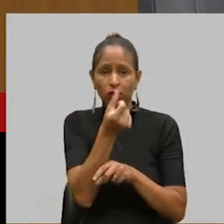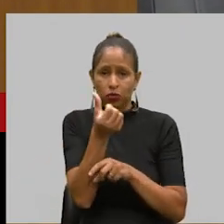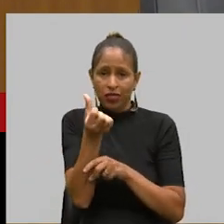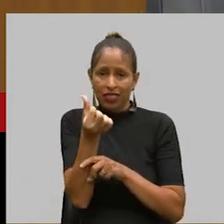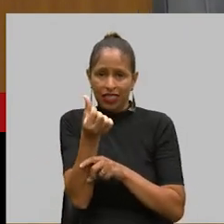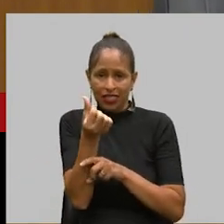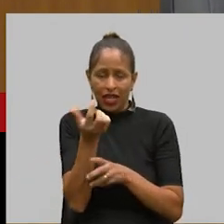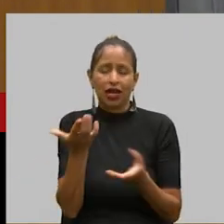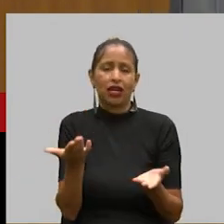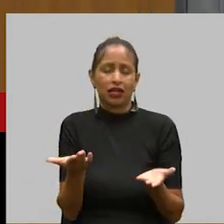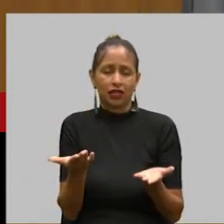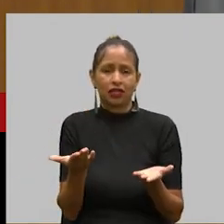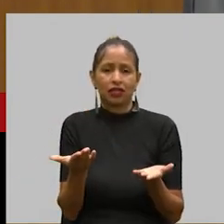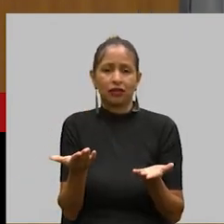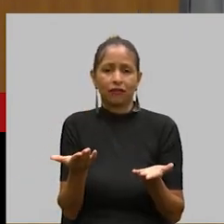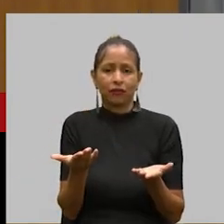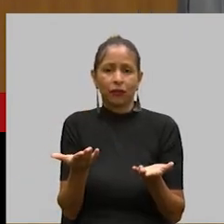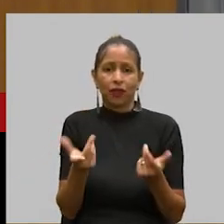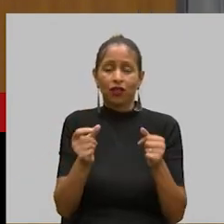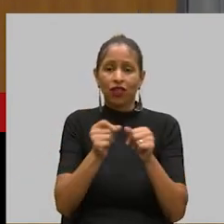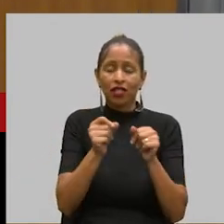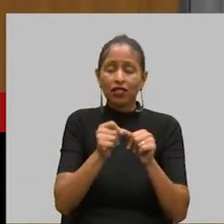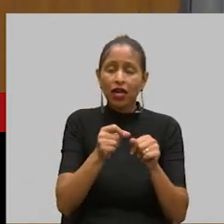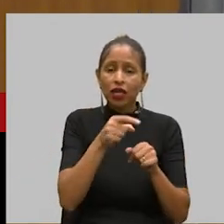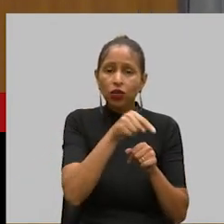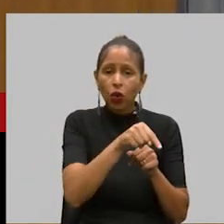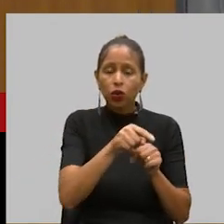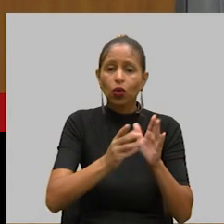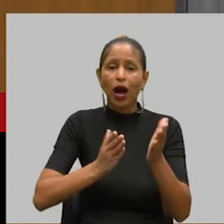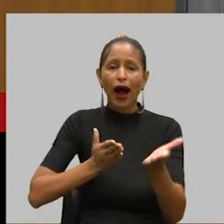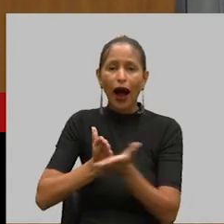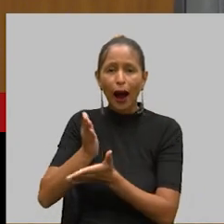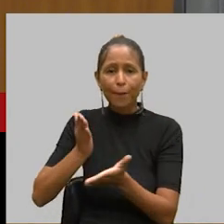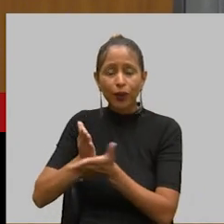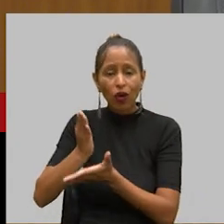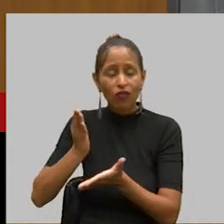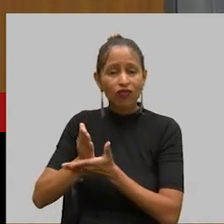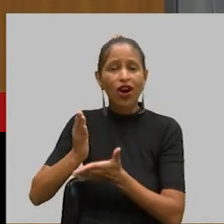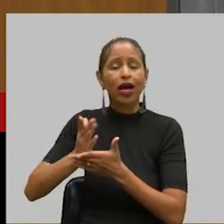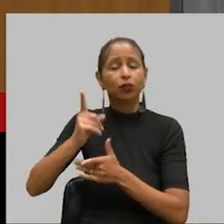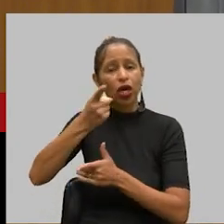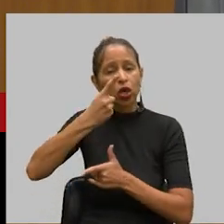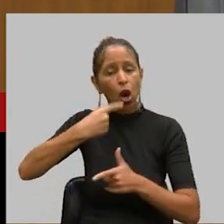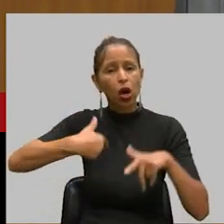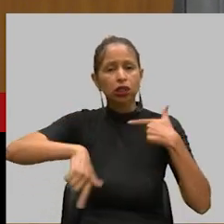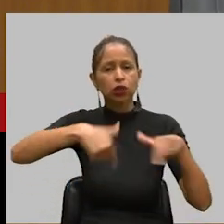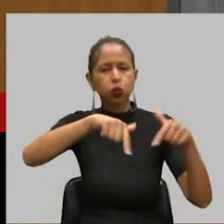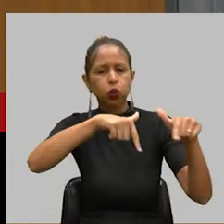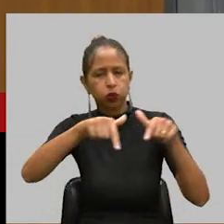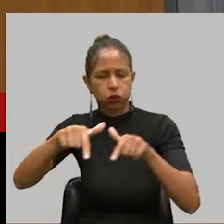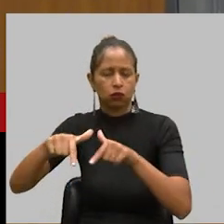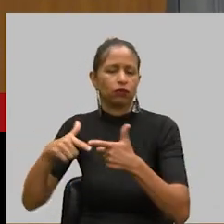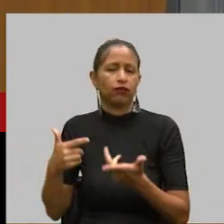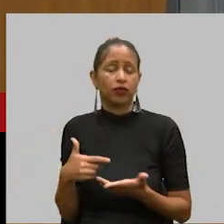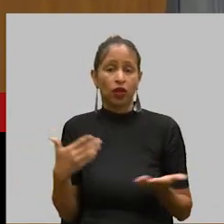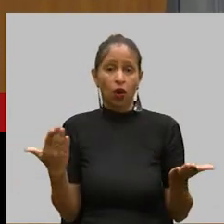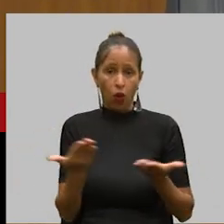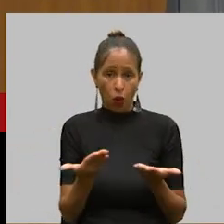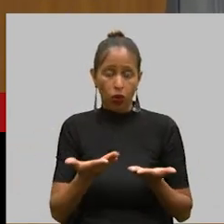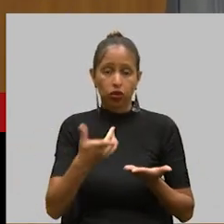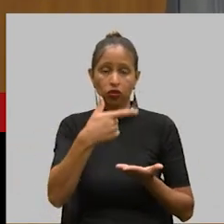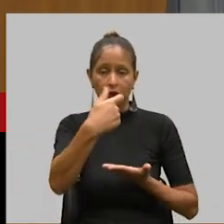diretrizes operacionais Educação do campo aprovada que foi fruto da nossa luta e hoje nós